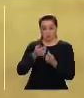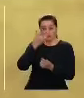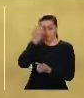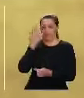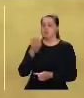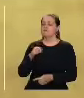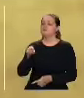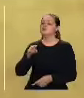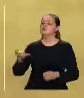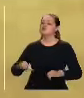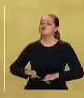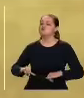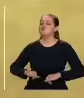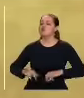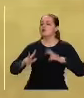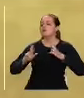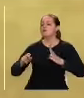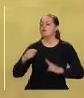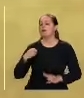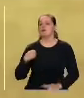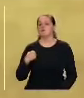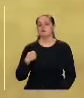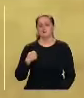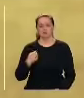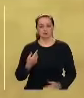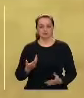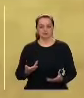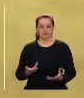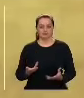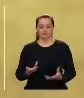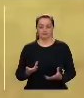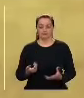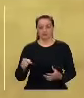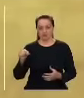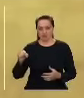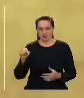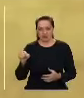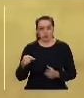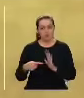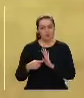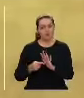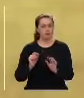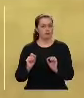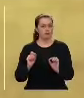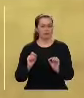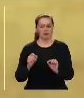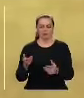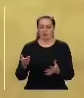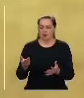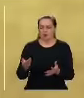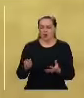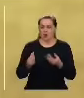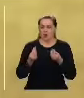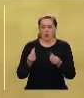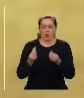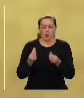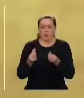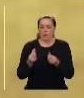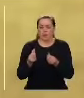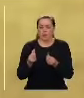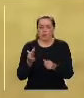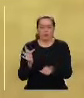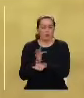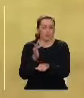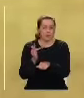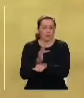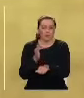você vai passar o que eu passei. E isso vai tornando o relacionamento suportável. Porque, como o testemunho falou,